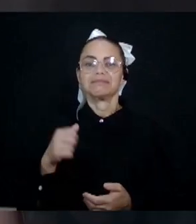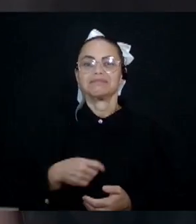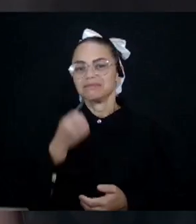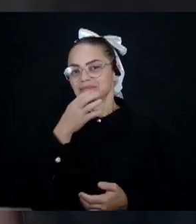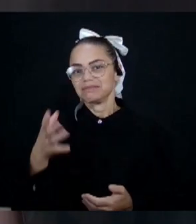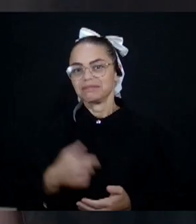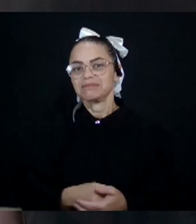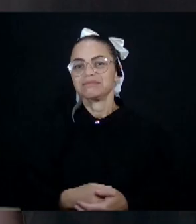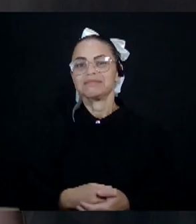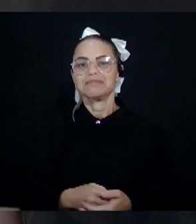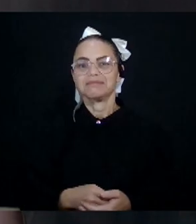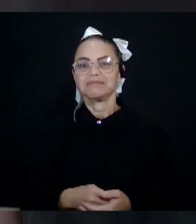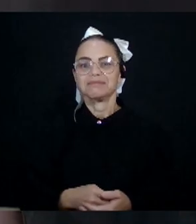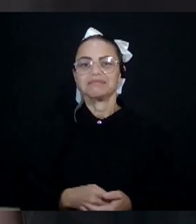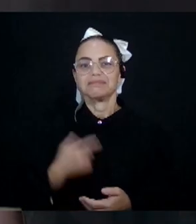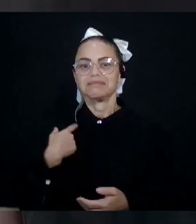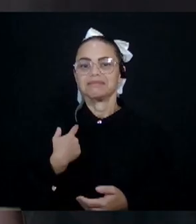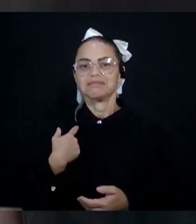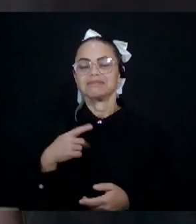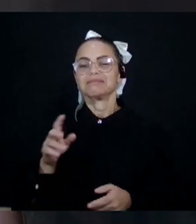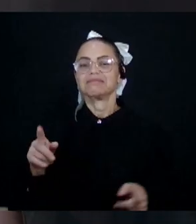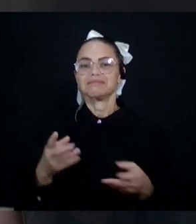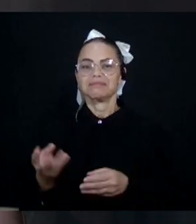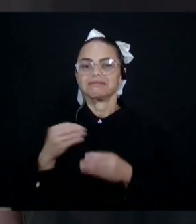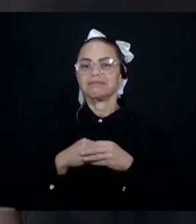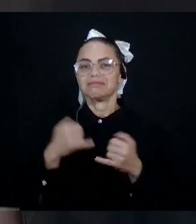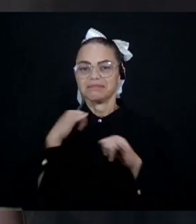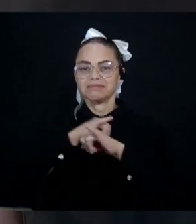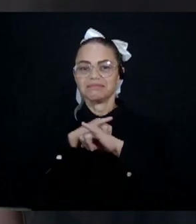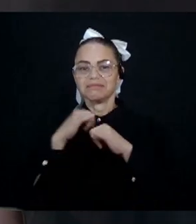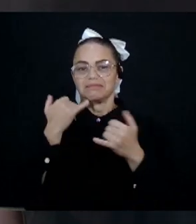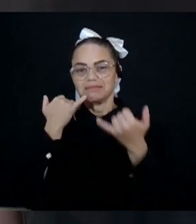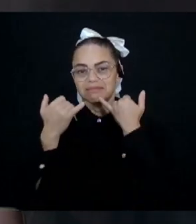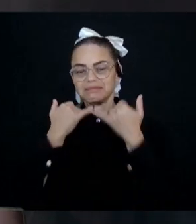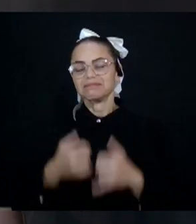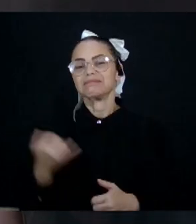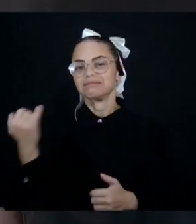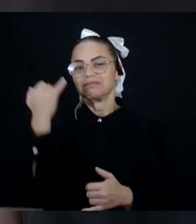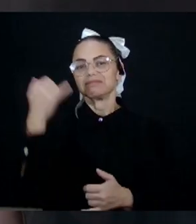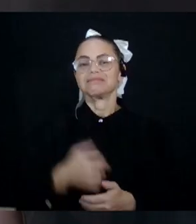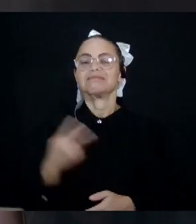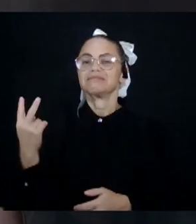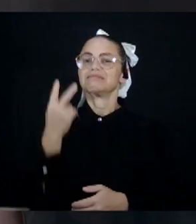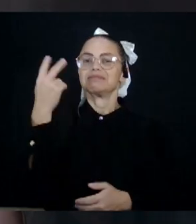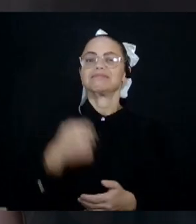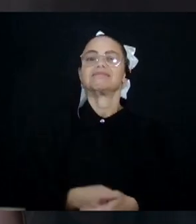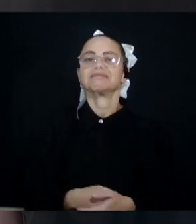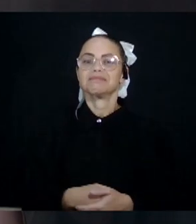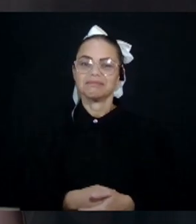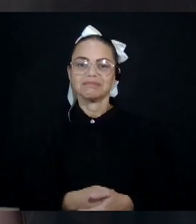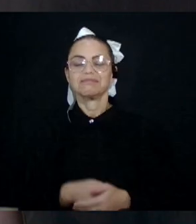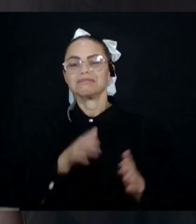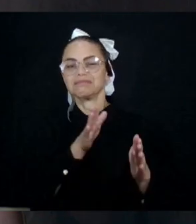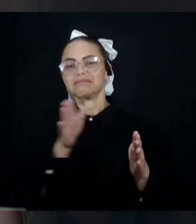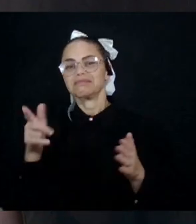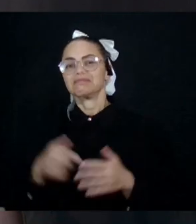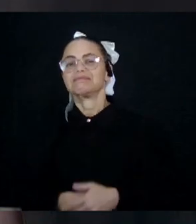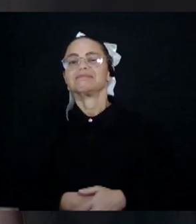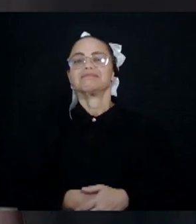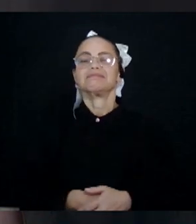conversa, e acho que o Wellington traz uma mensagem muito importante, que é pra gente valorizar também esses momentos, que são os momentos